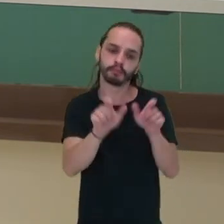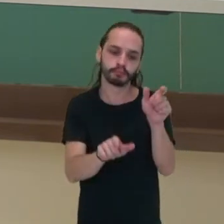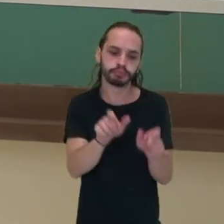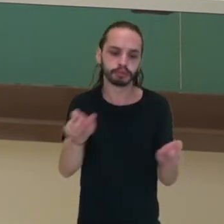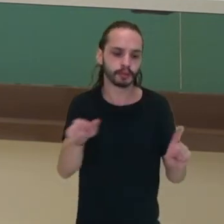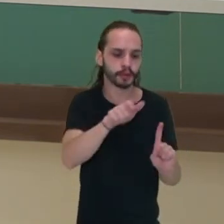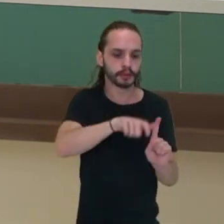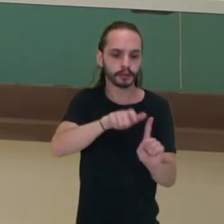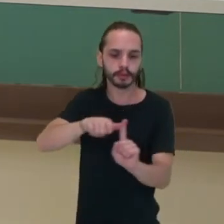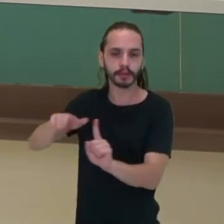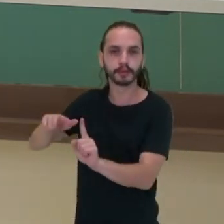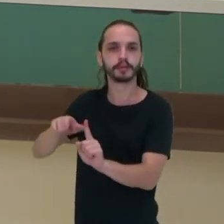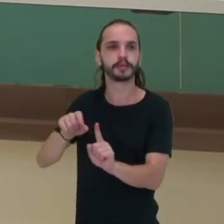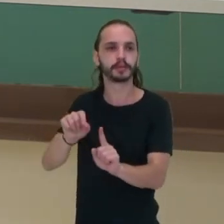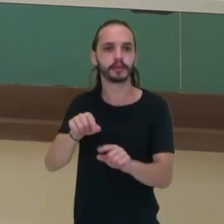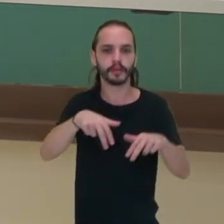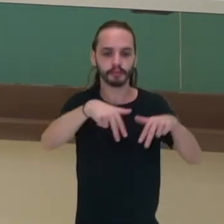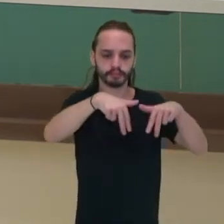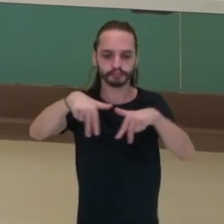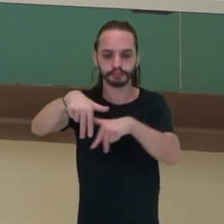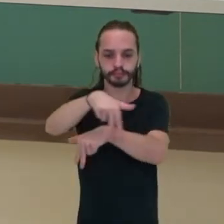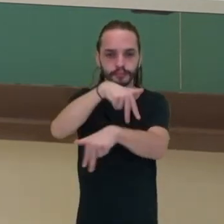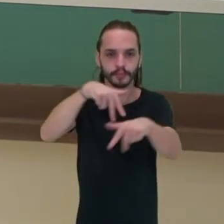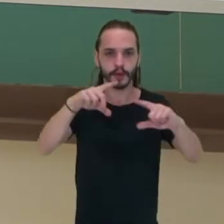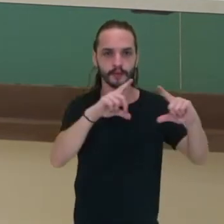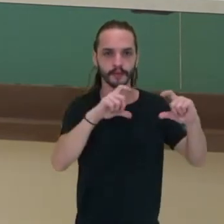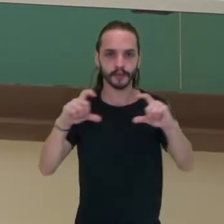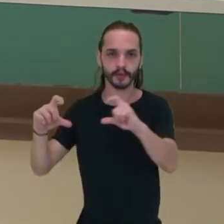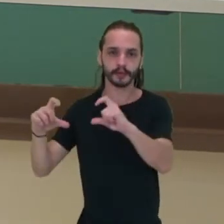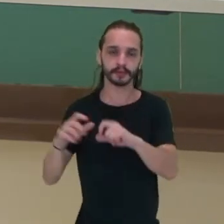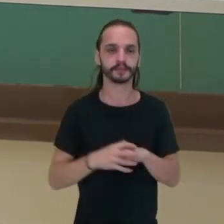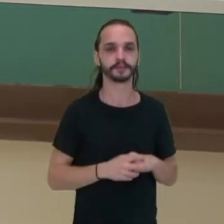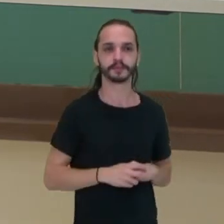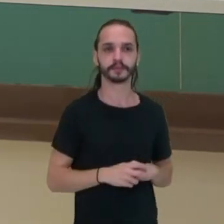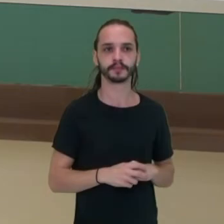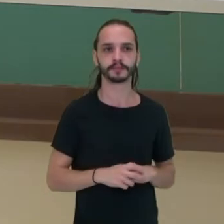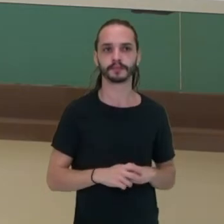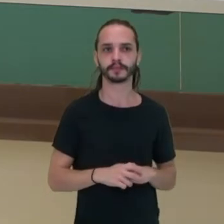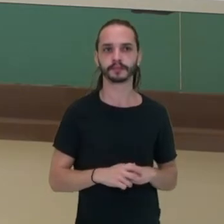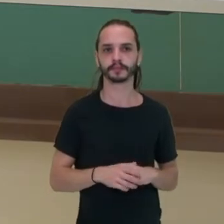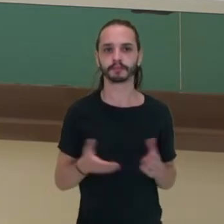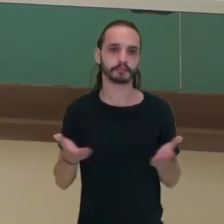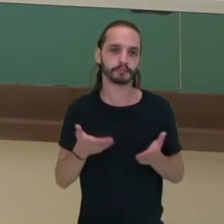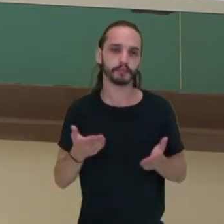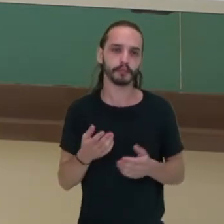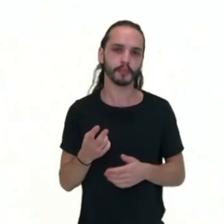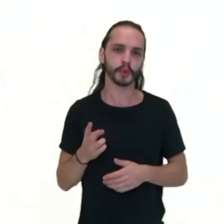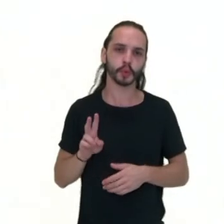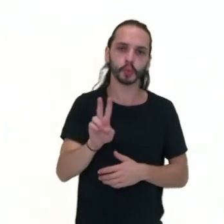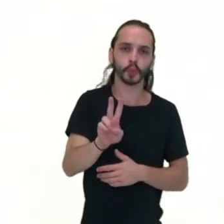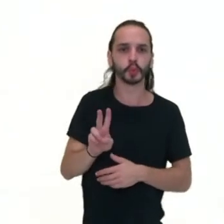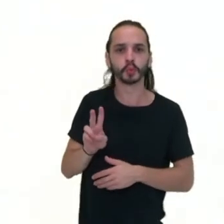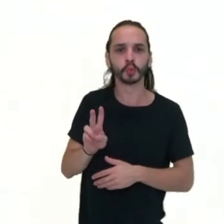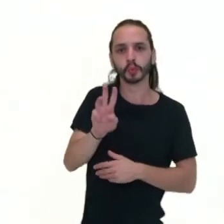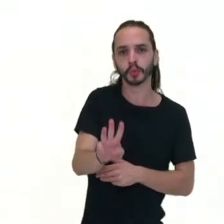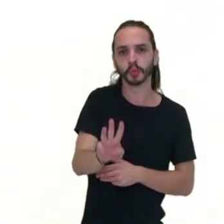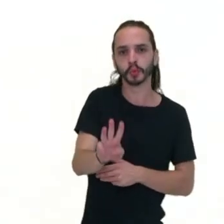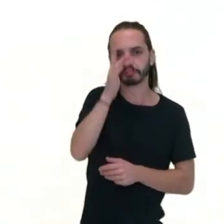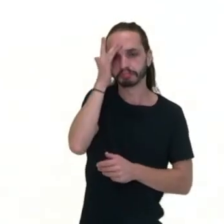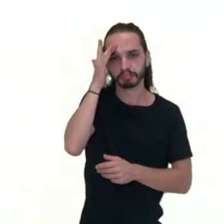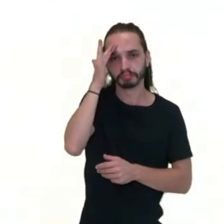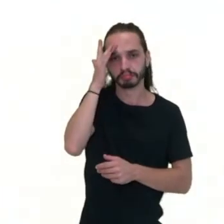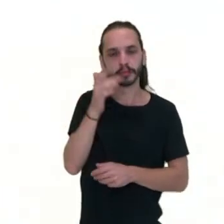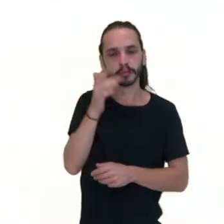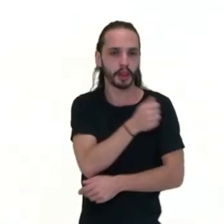personagens e vai trabalhar com uma sequência de fotos nele, tá? Agora, em duplas ou trios, vocês deverão criar um stop motion